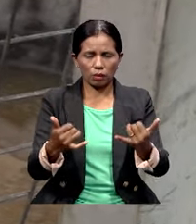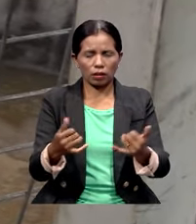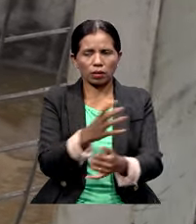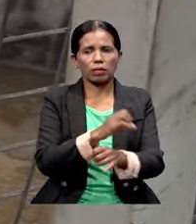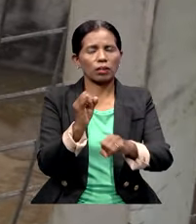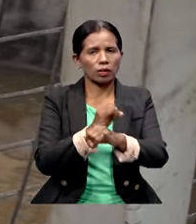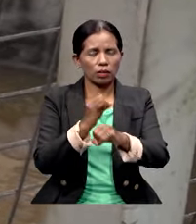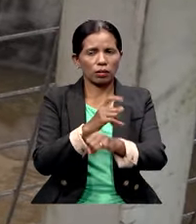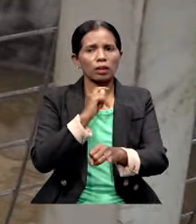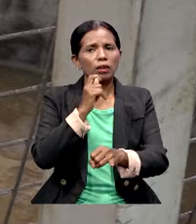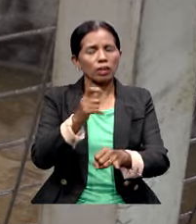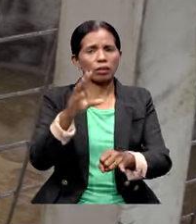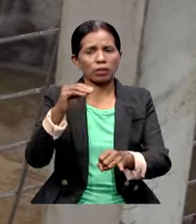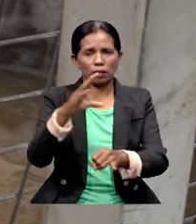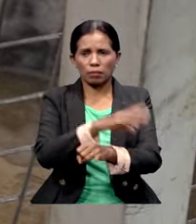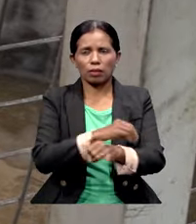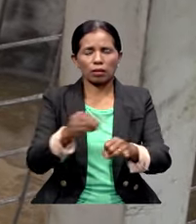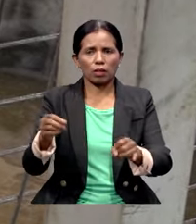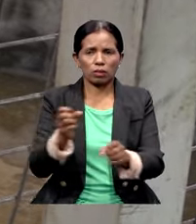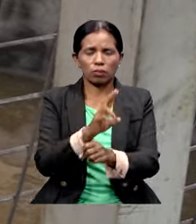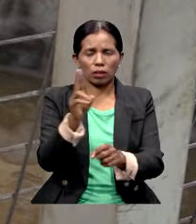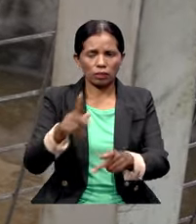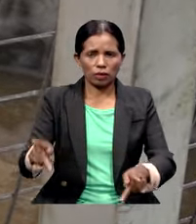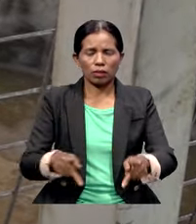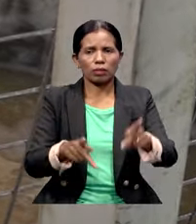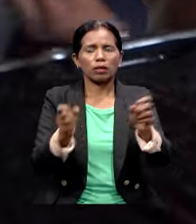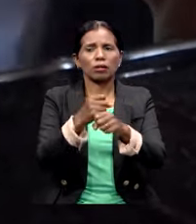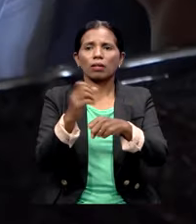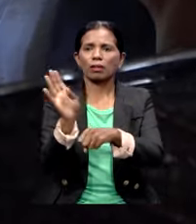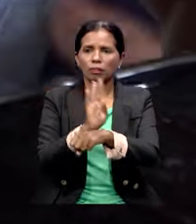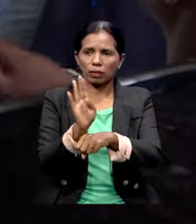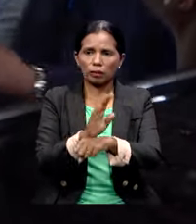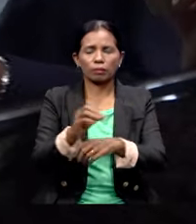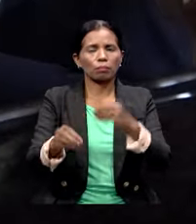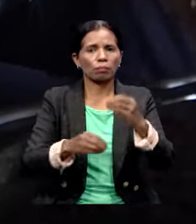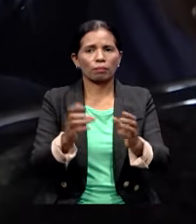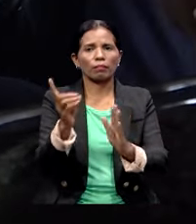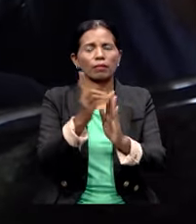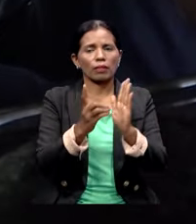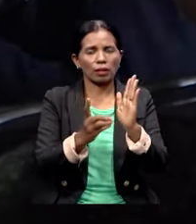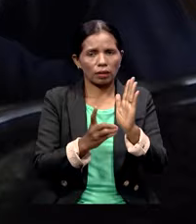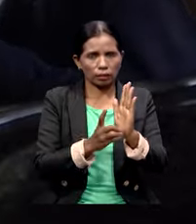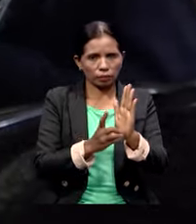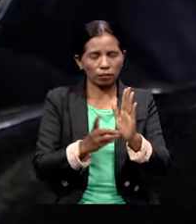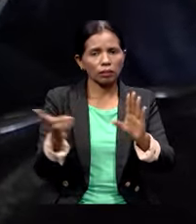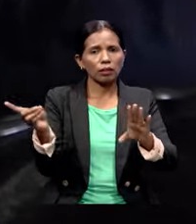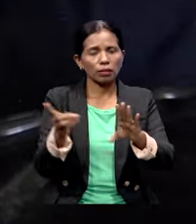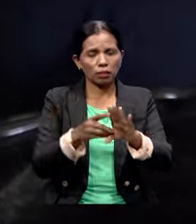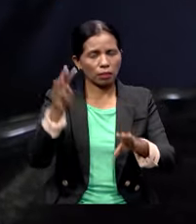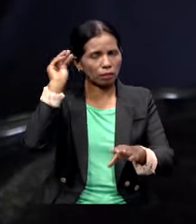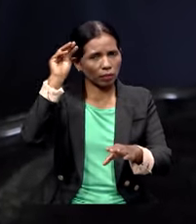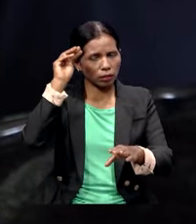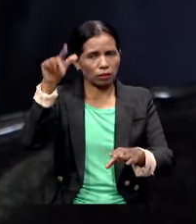indústria tahu tempe ocupa hela espaço público o di halo negócio. Relaciona o diploma ministerial ne, governo liu secretário estado